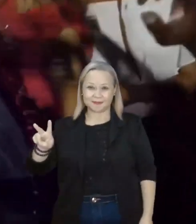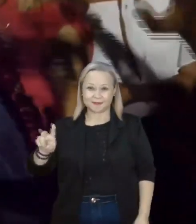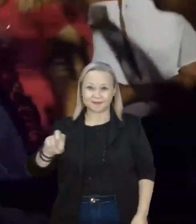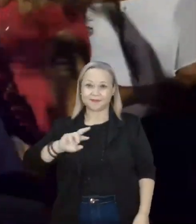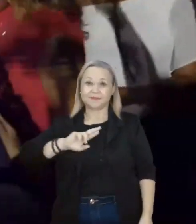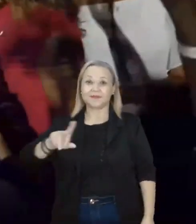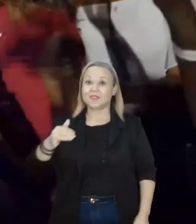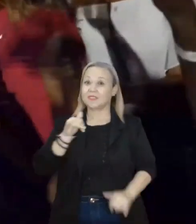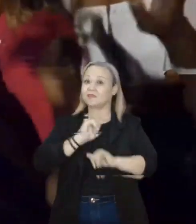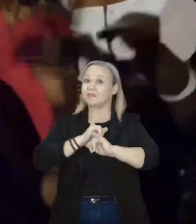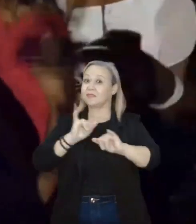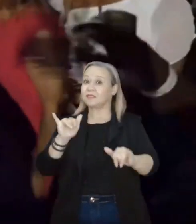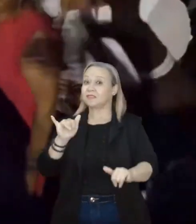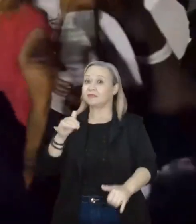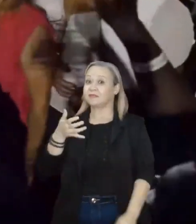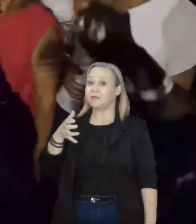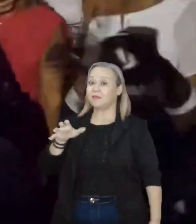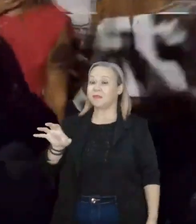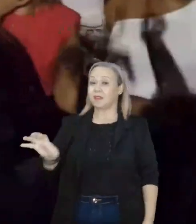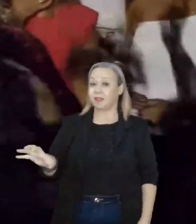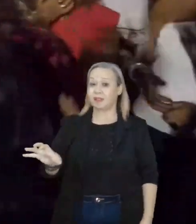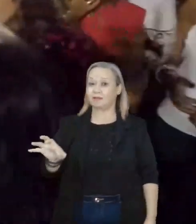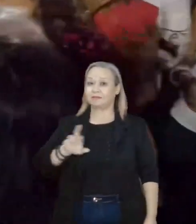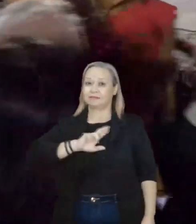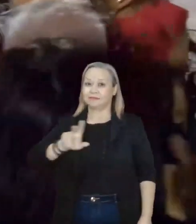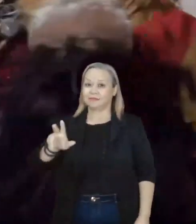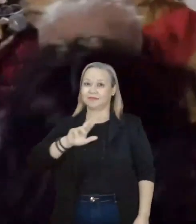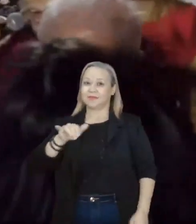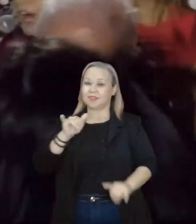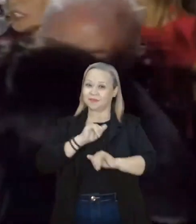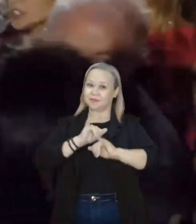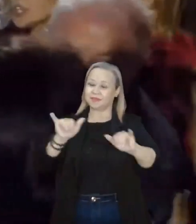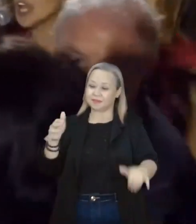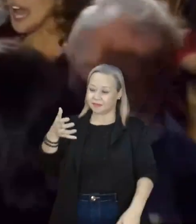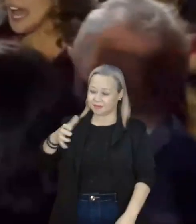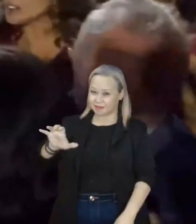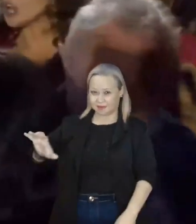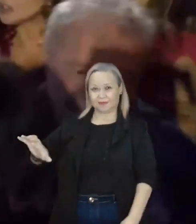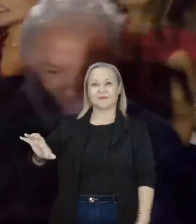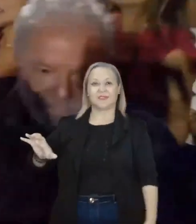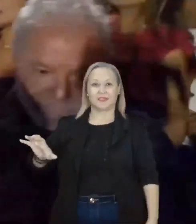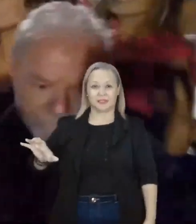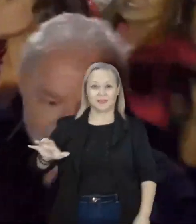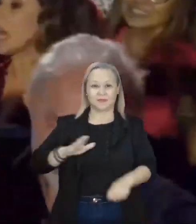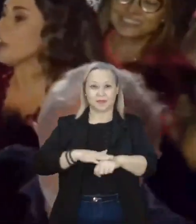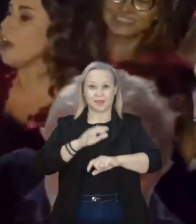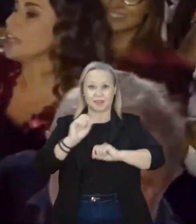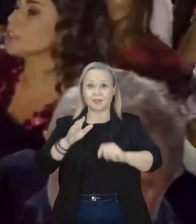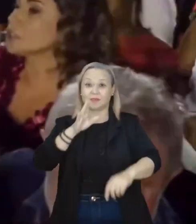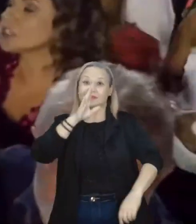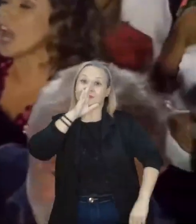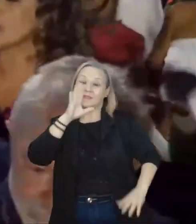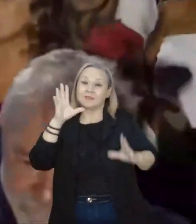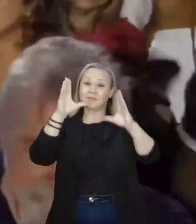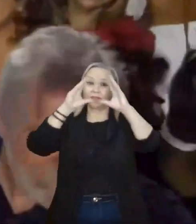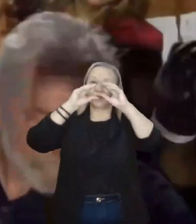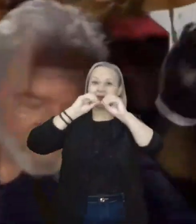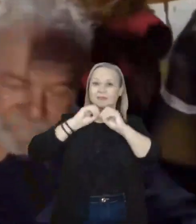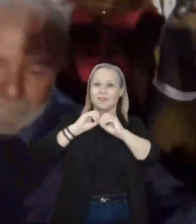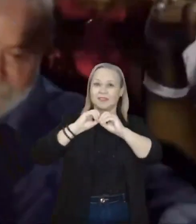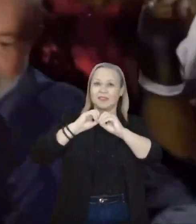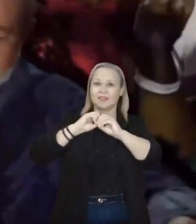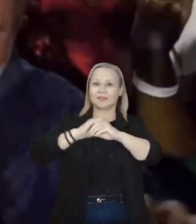Não diga que não me quer, não diga que não quer mais. Eu sou o silêncio da noite, o sol da